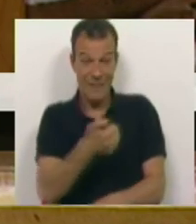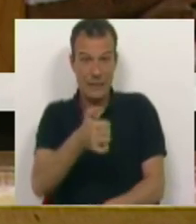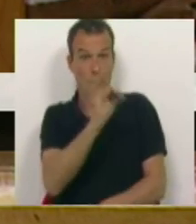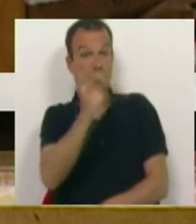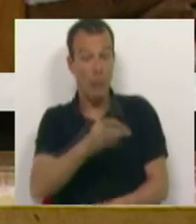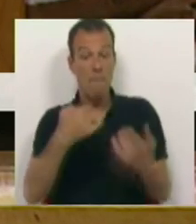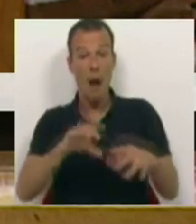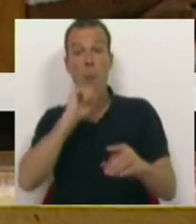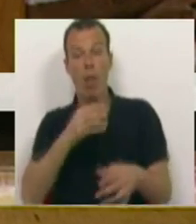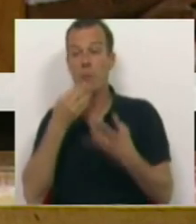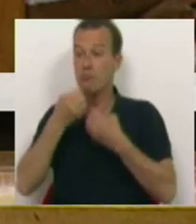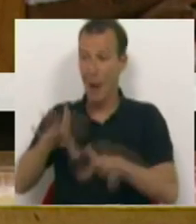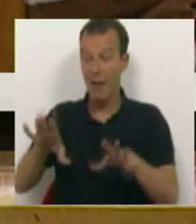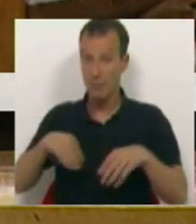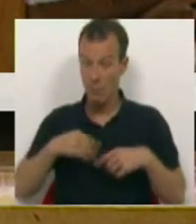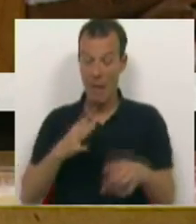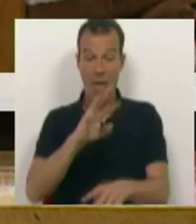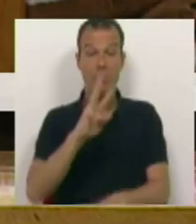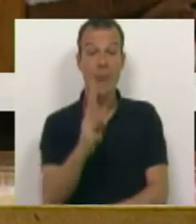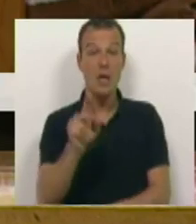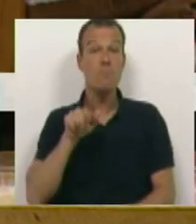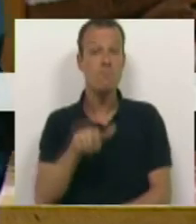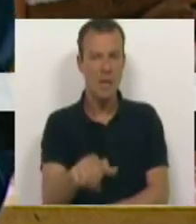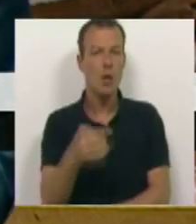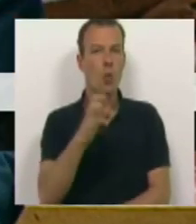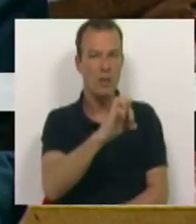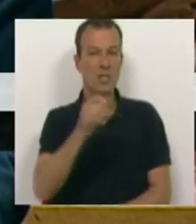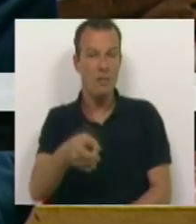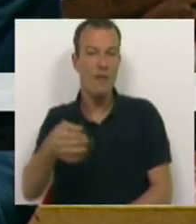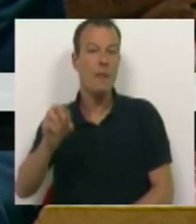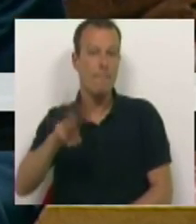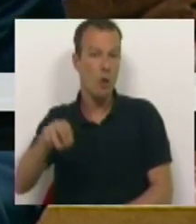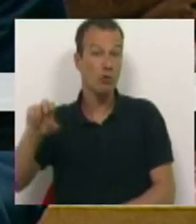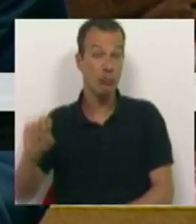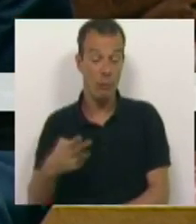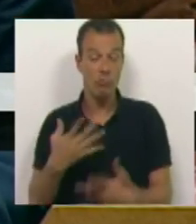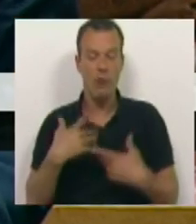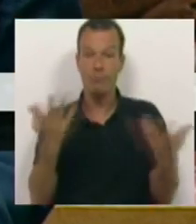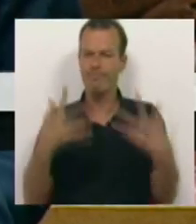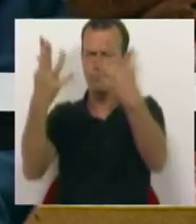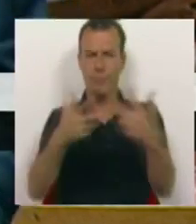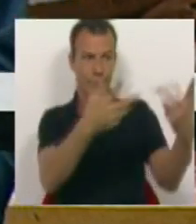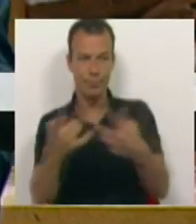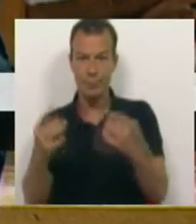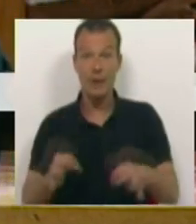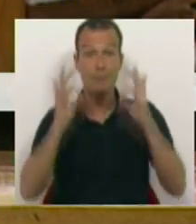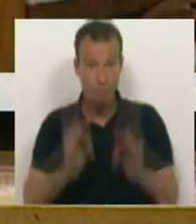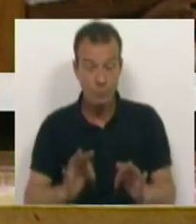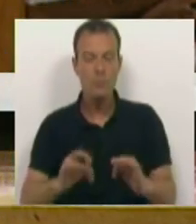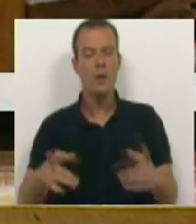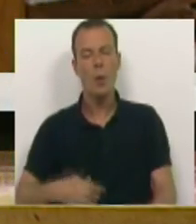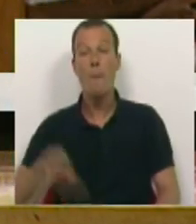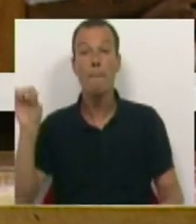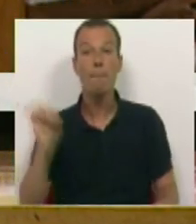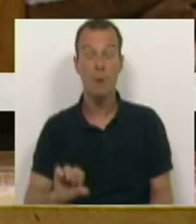pode ter de assumir perdas até 3.890 milhões de euros. Feitas as contas, no pior dos